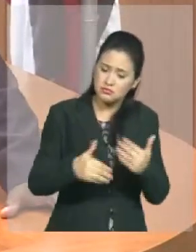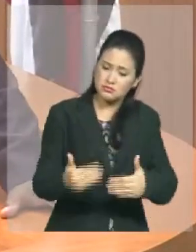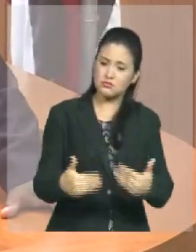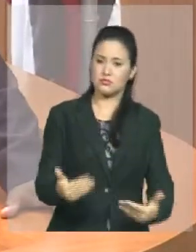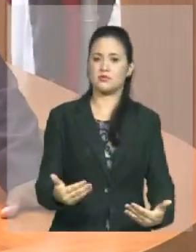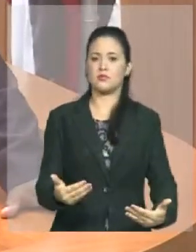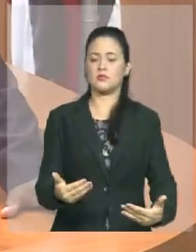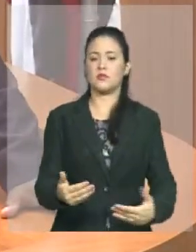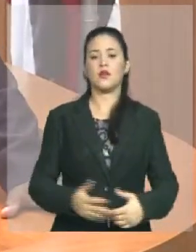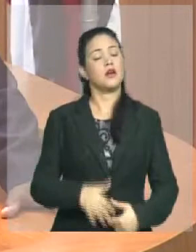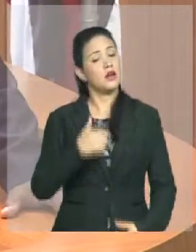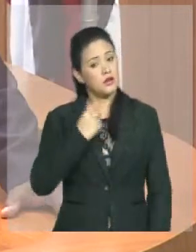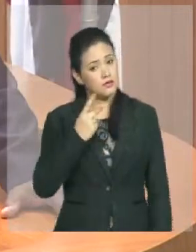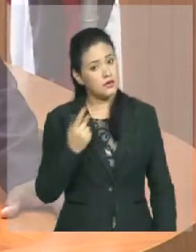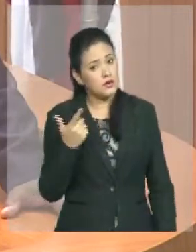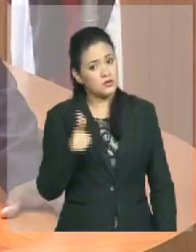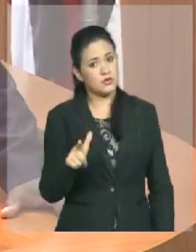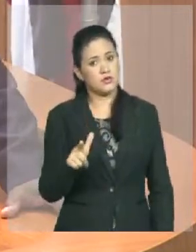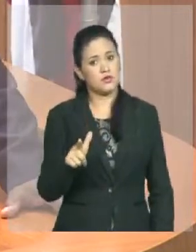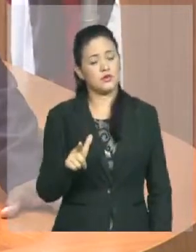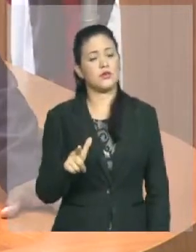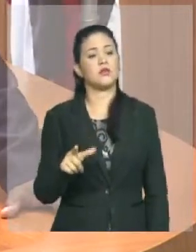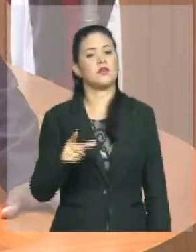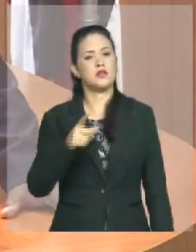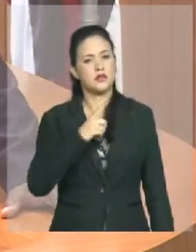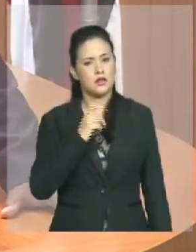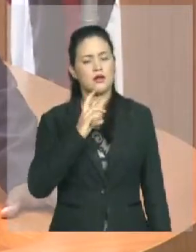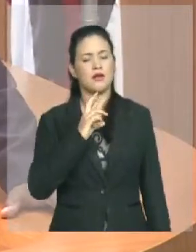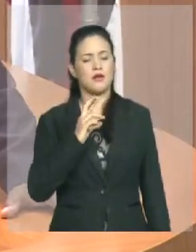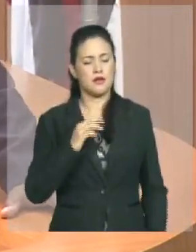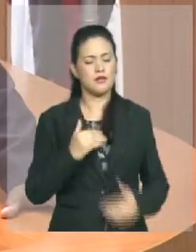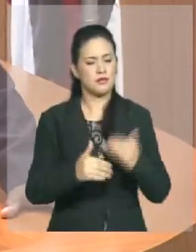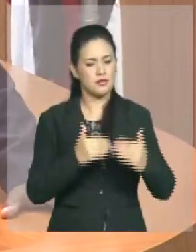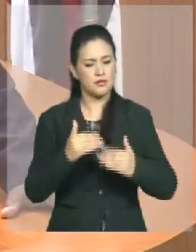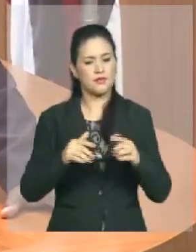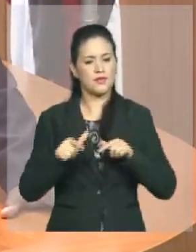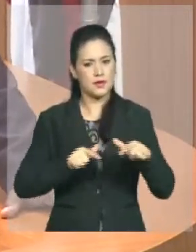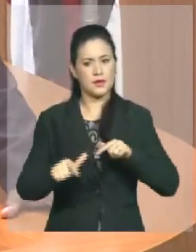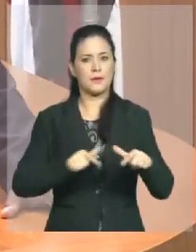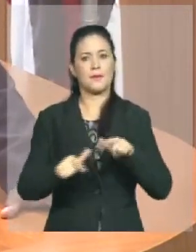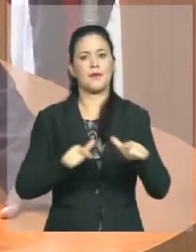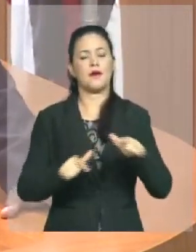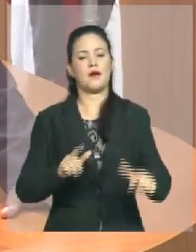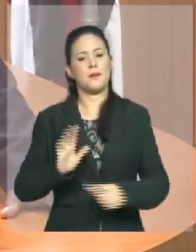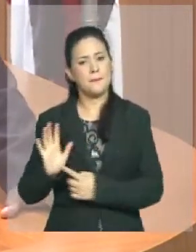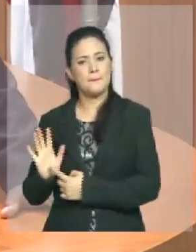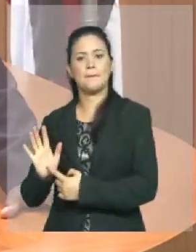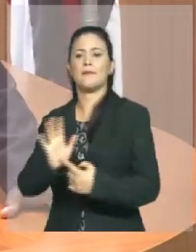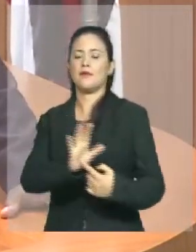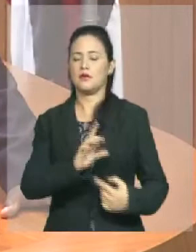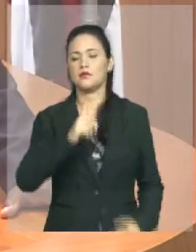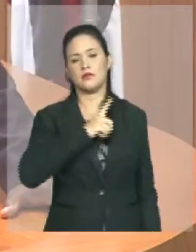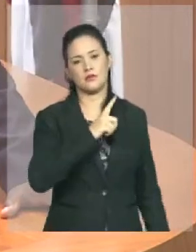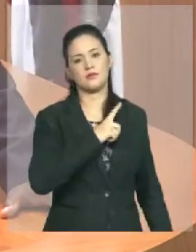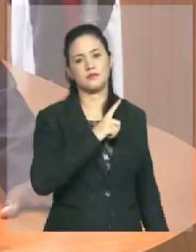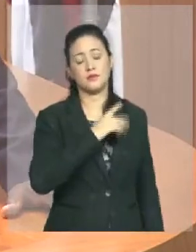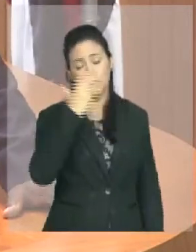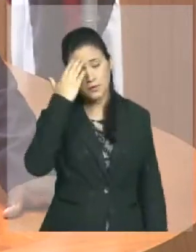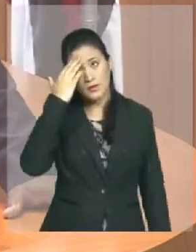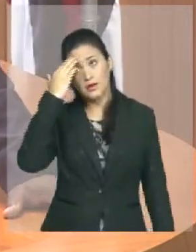mandato é propositivo e tem resultado. Quero agradecer a Deus por essas duas